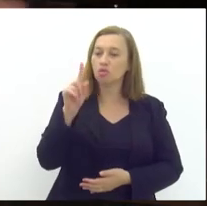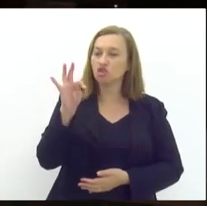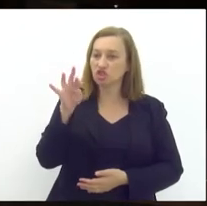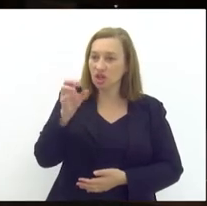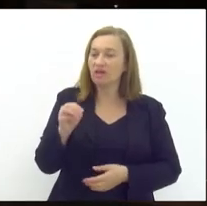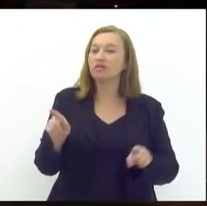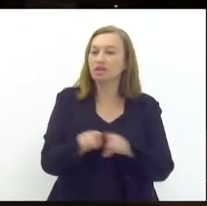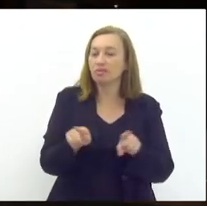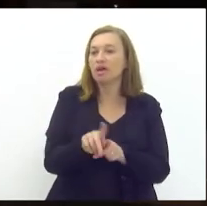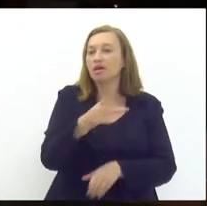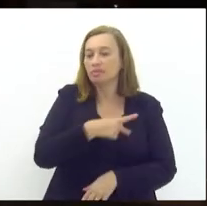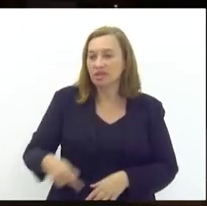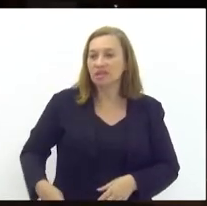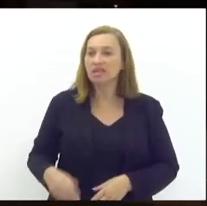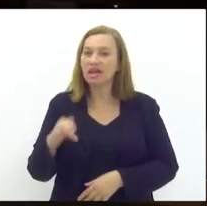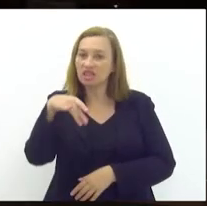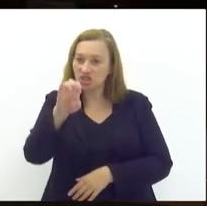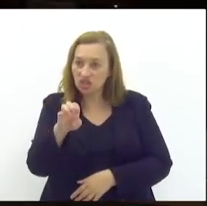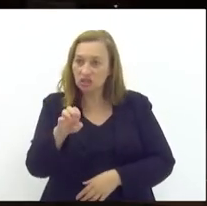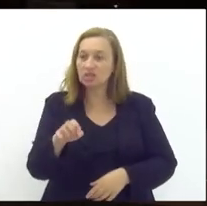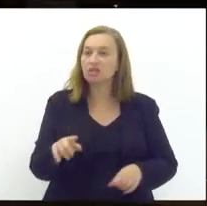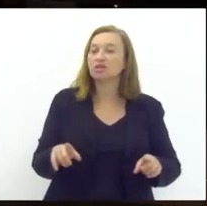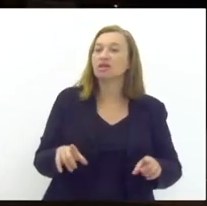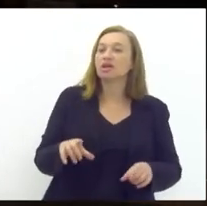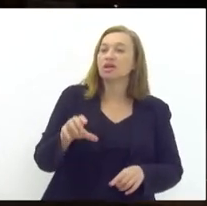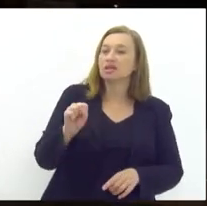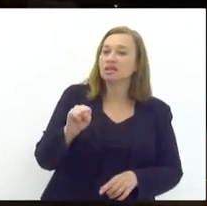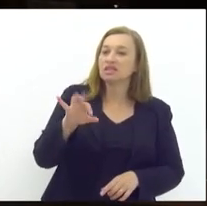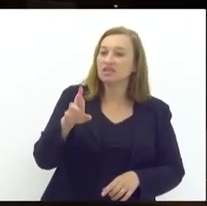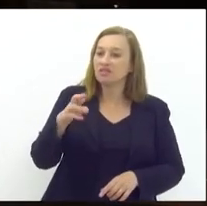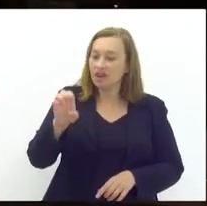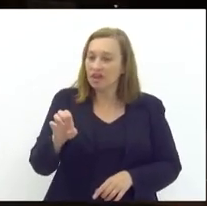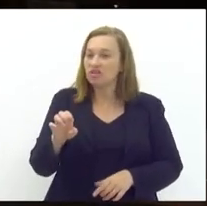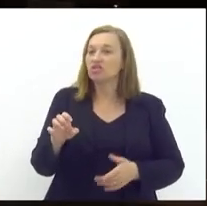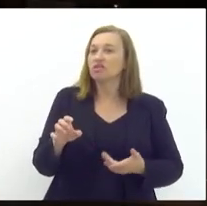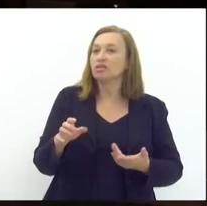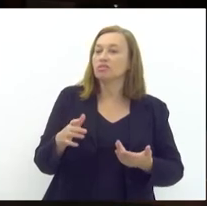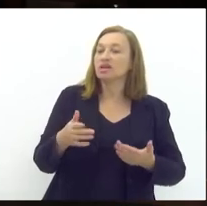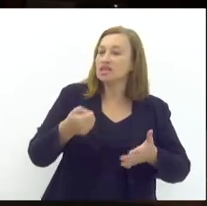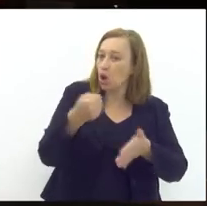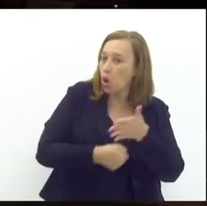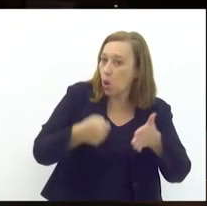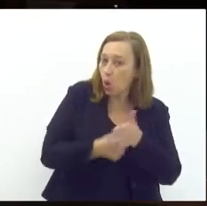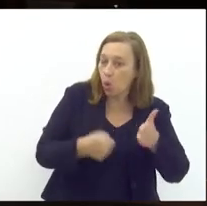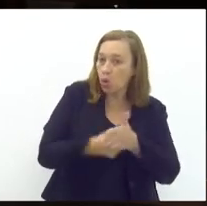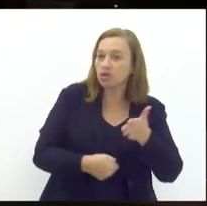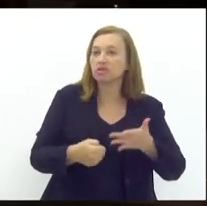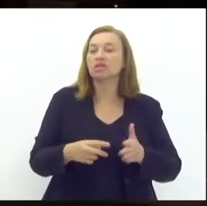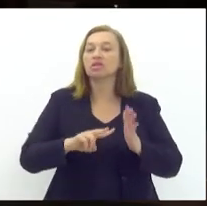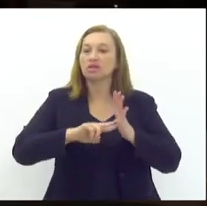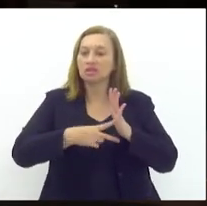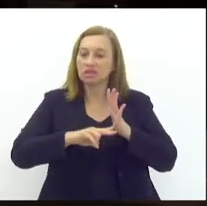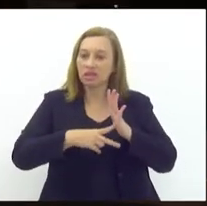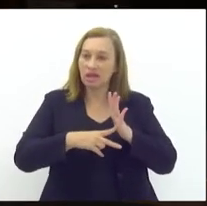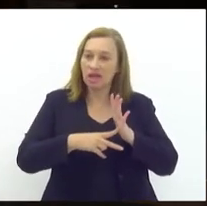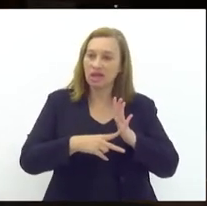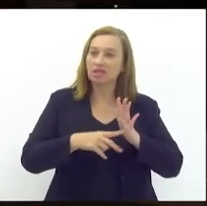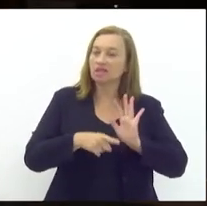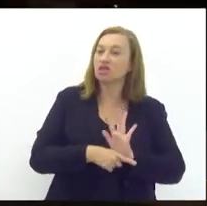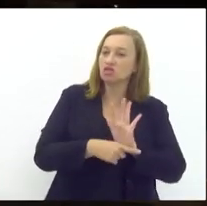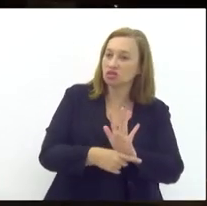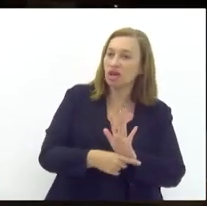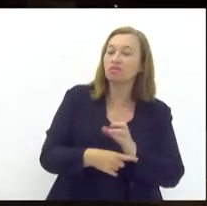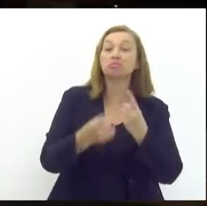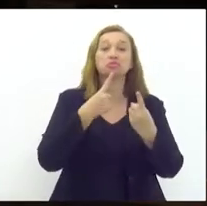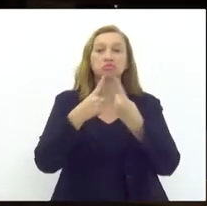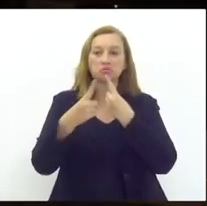ao nosso Presidente Alexandre e ao sem frete por essa mobilização por essa luta o sindicato parceiro que tem contribuído muito para